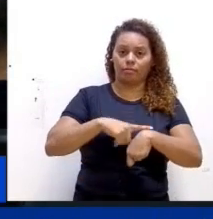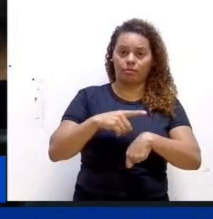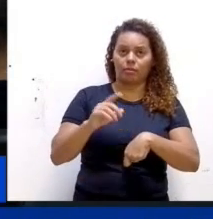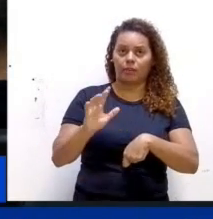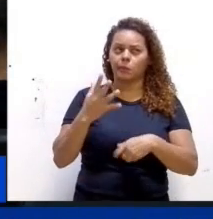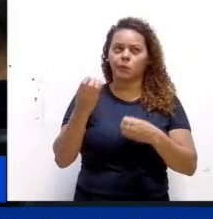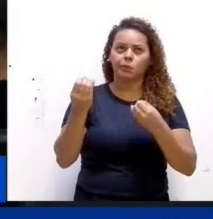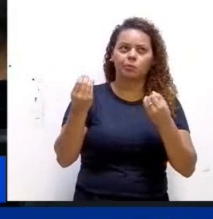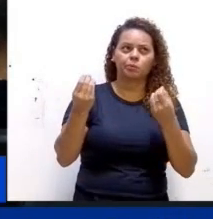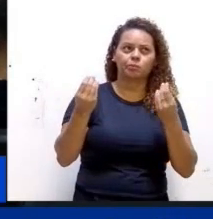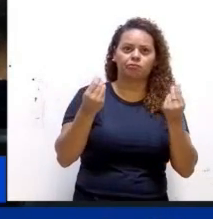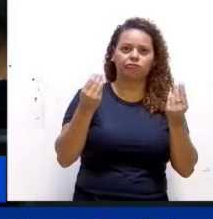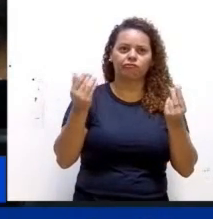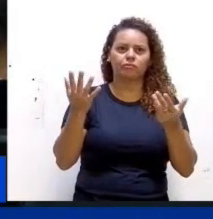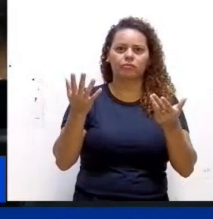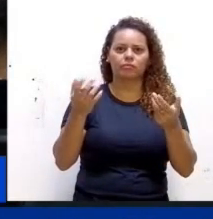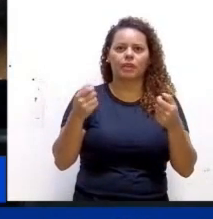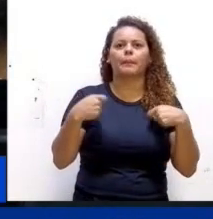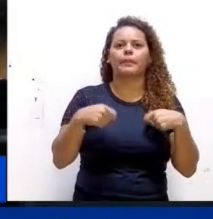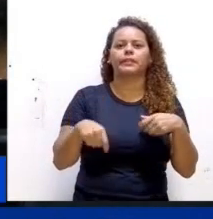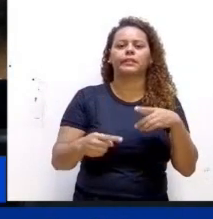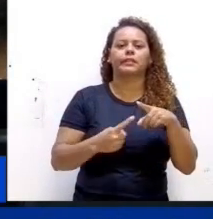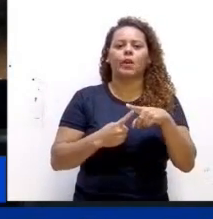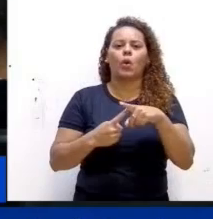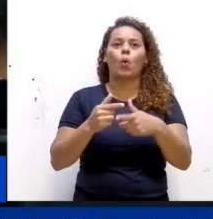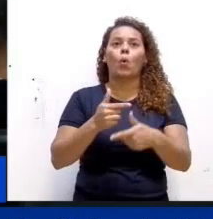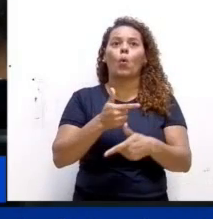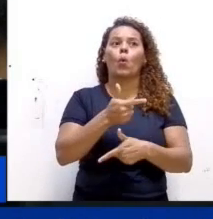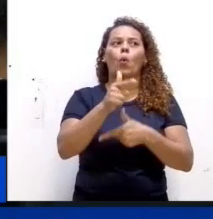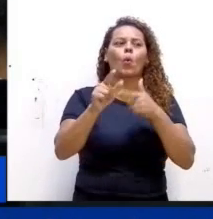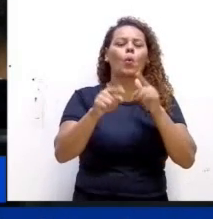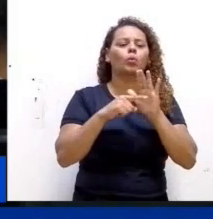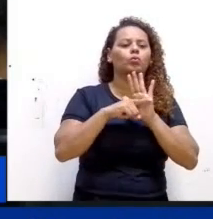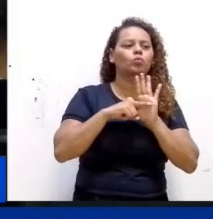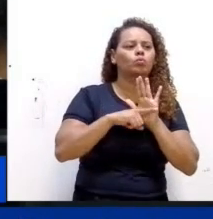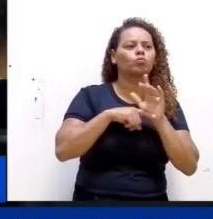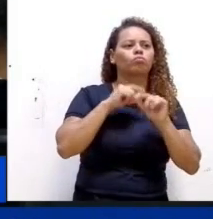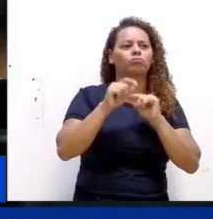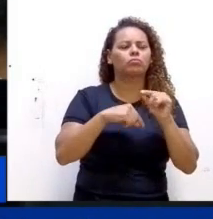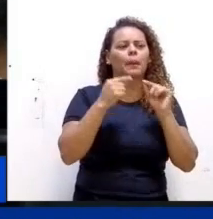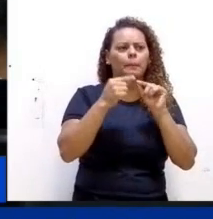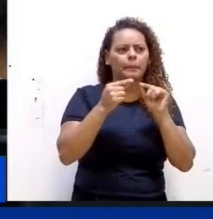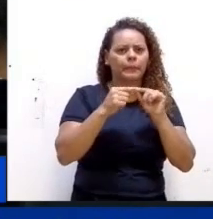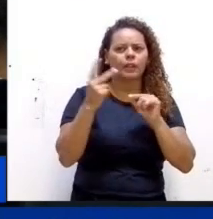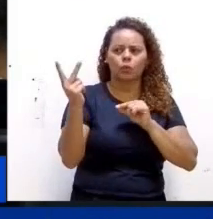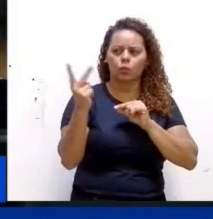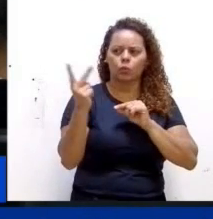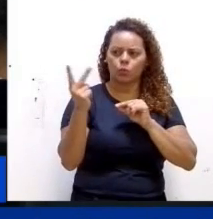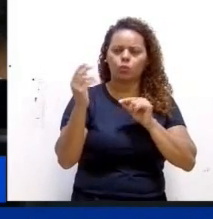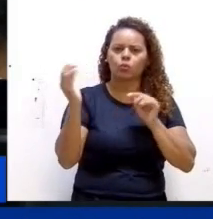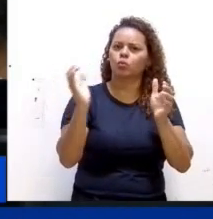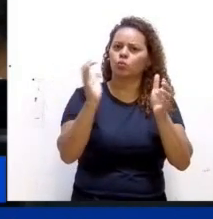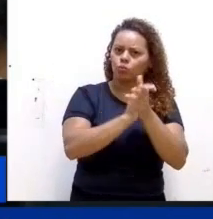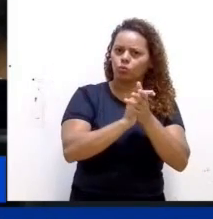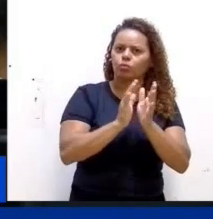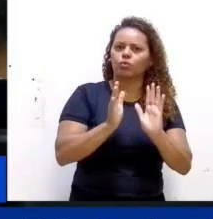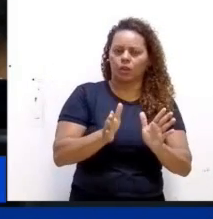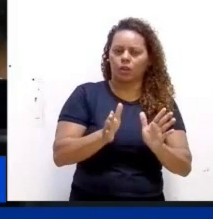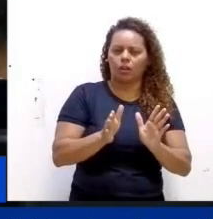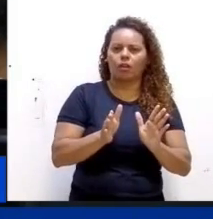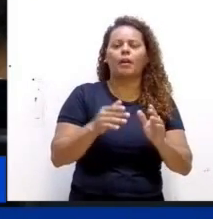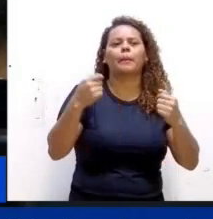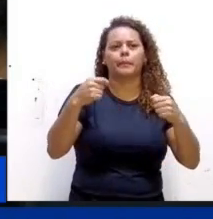tempo. Existem outros elementos que precisam ser verificados para dizer que existe ali uma